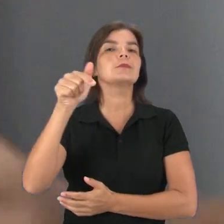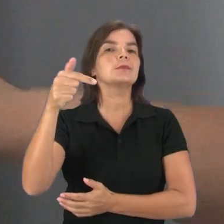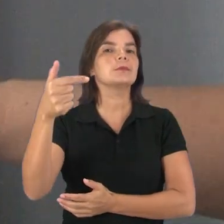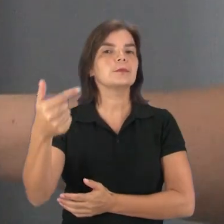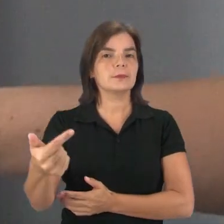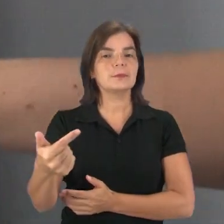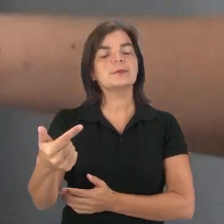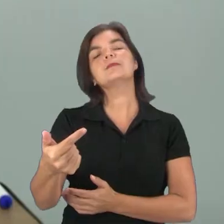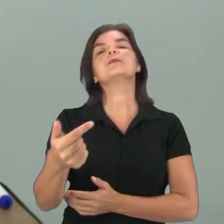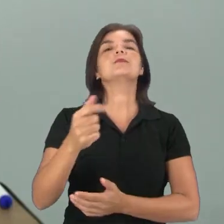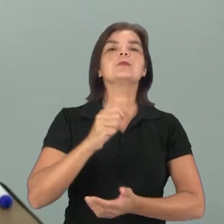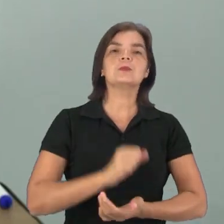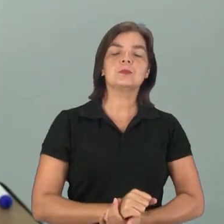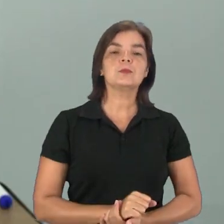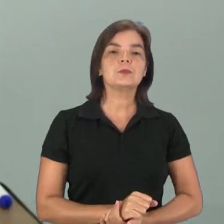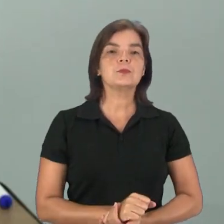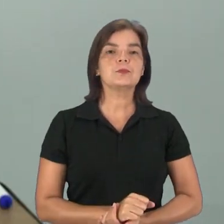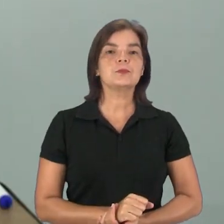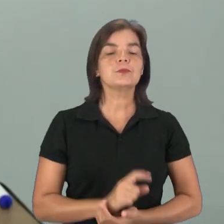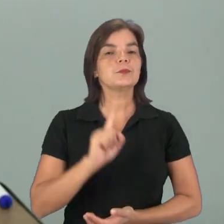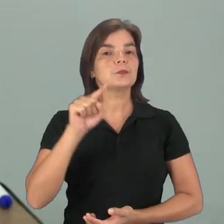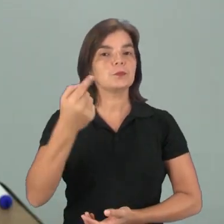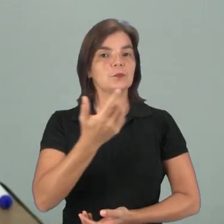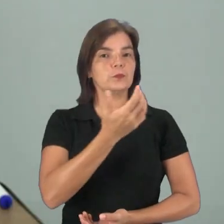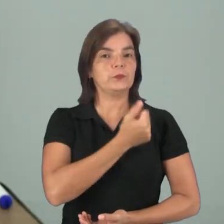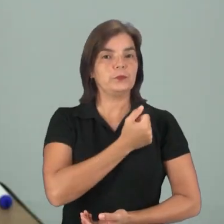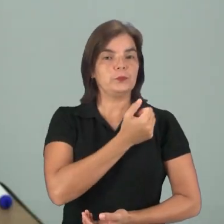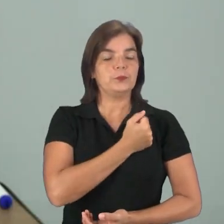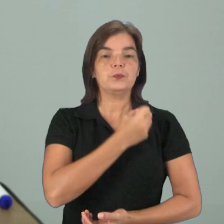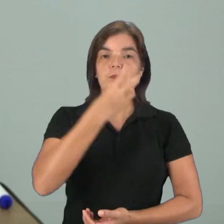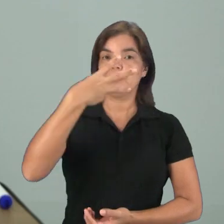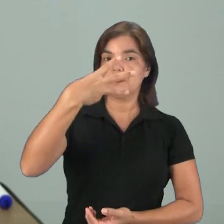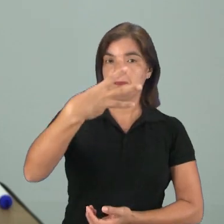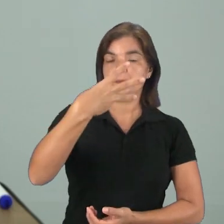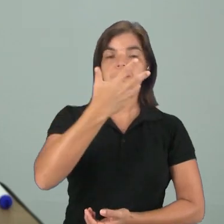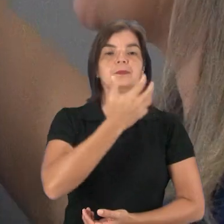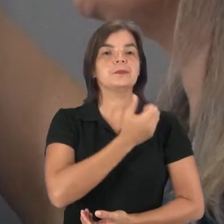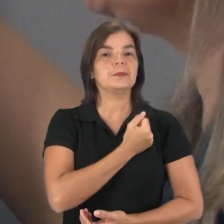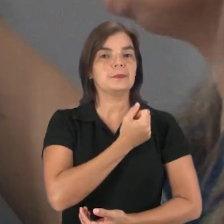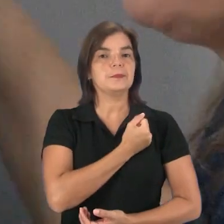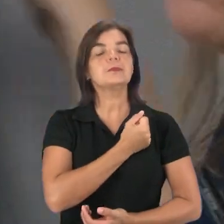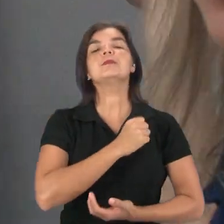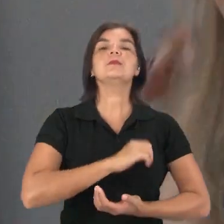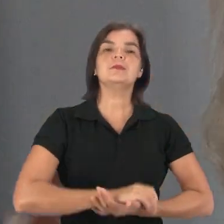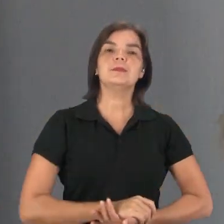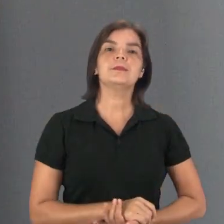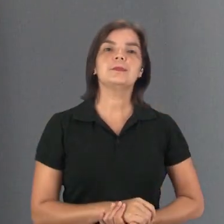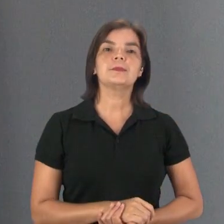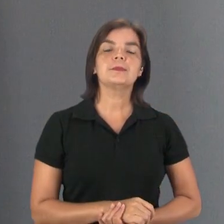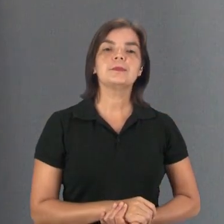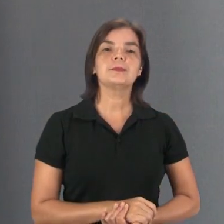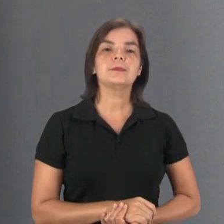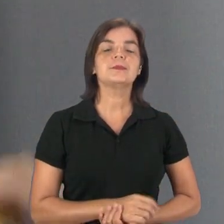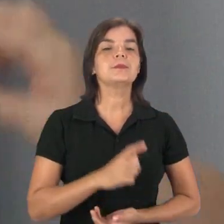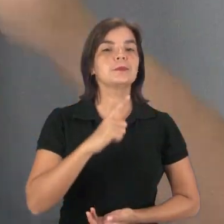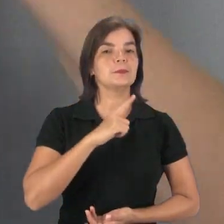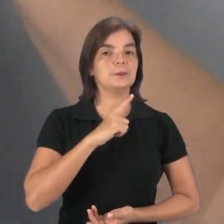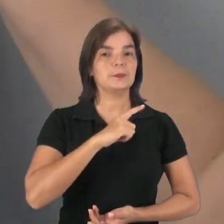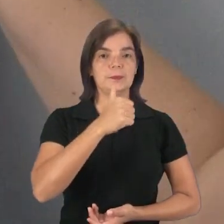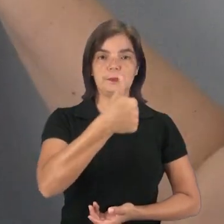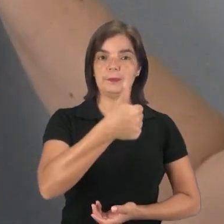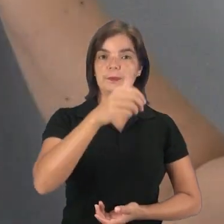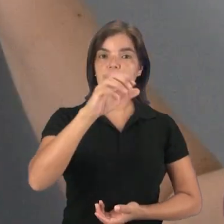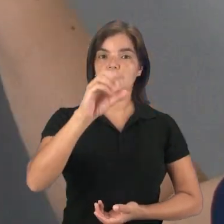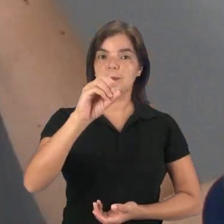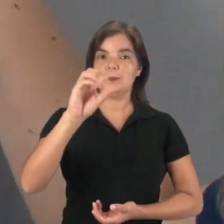parte dele, vem o próximo, que são com três algarismos, né? Que nós temos